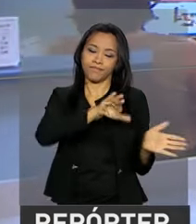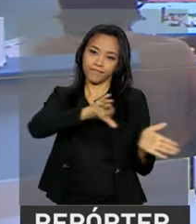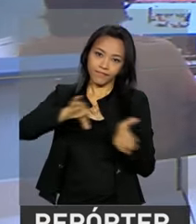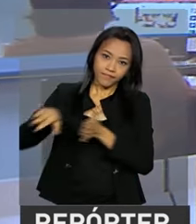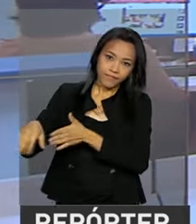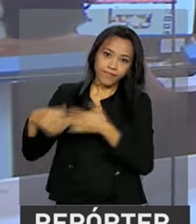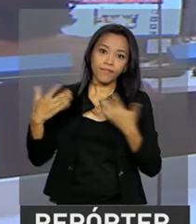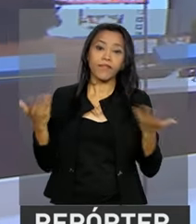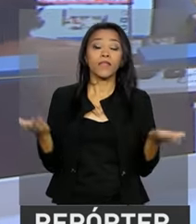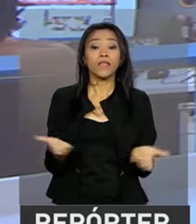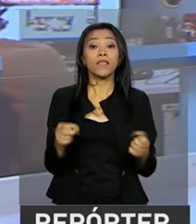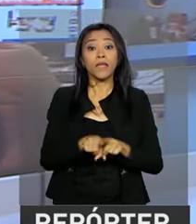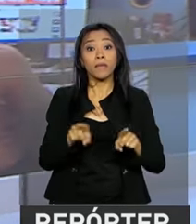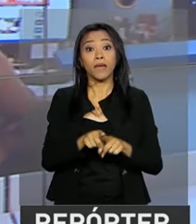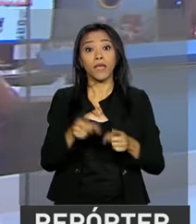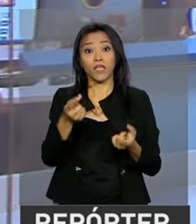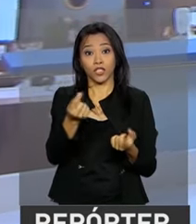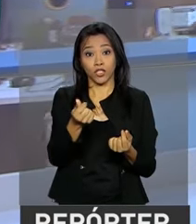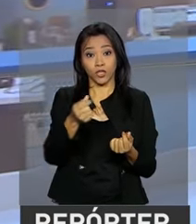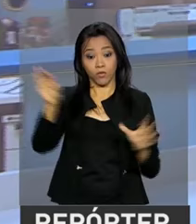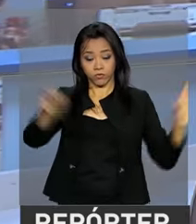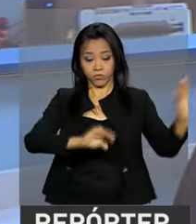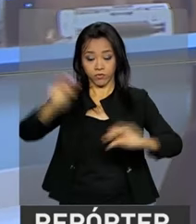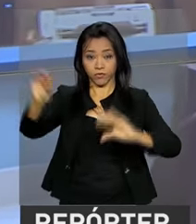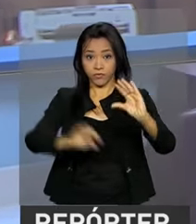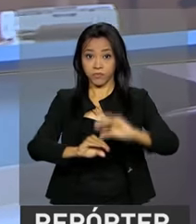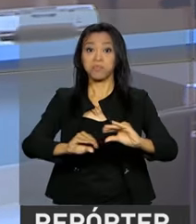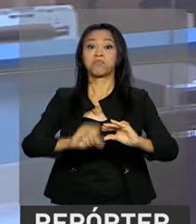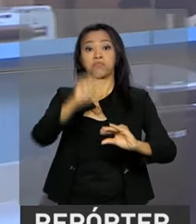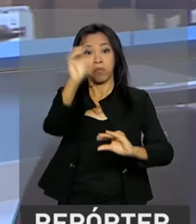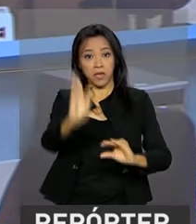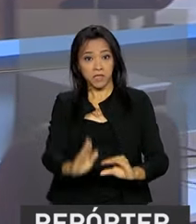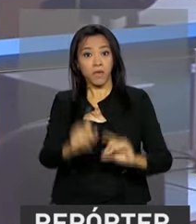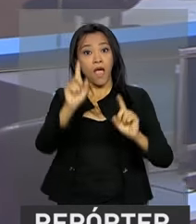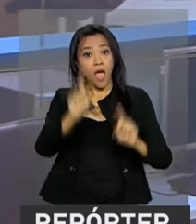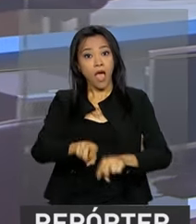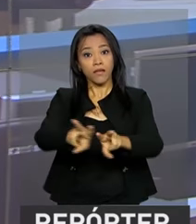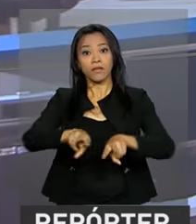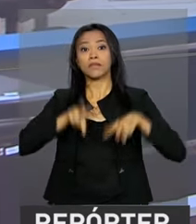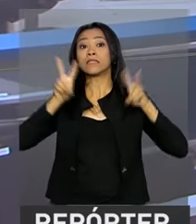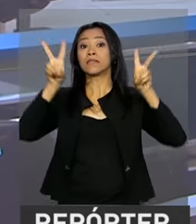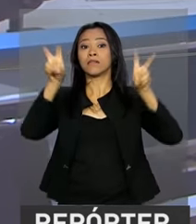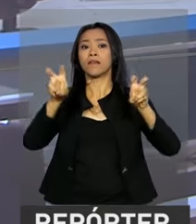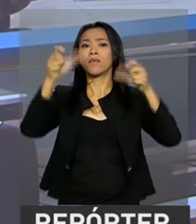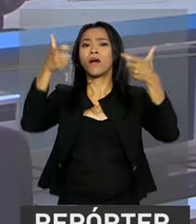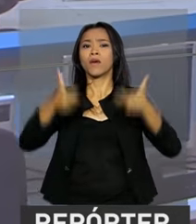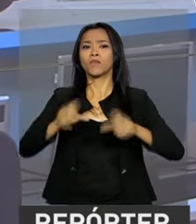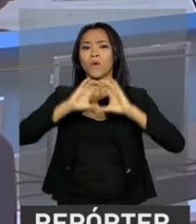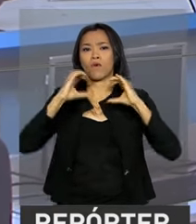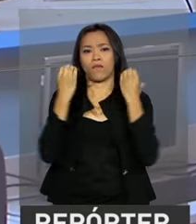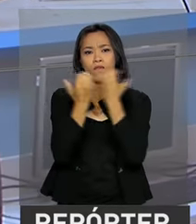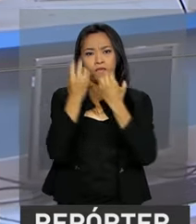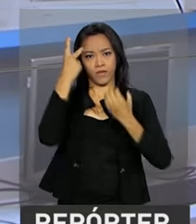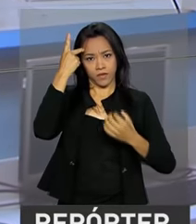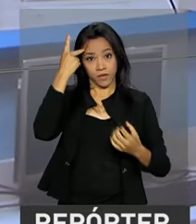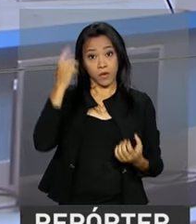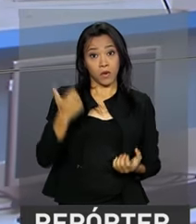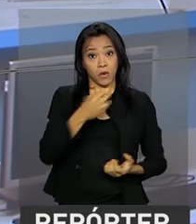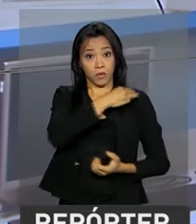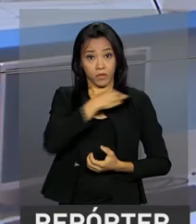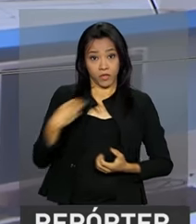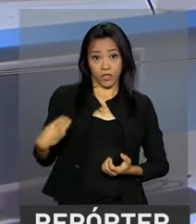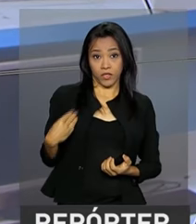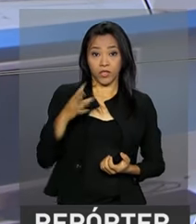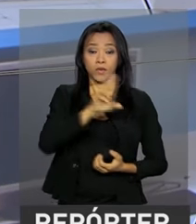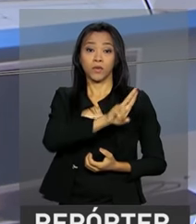a ampliação dos investimentos estrangeiros no Brasil foi tema de uma conferência em São Paulo. O ministro da Fazenda, Henrique Meirelles,